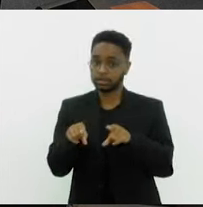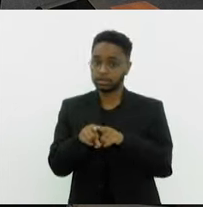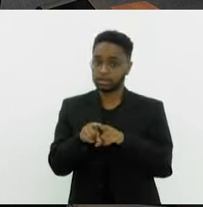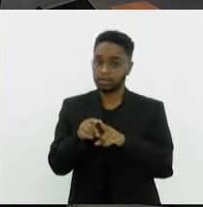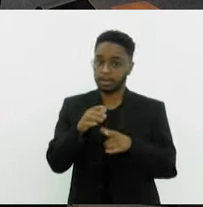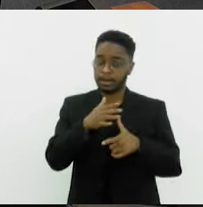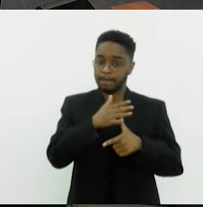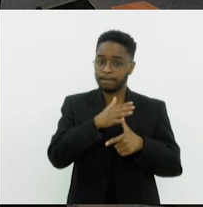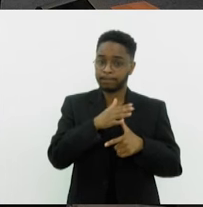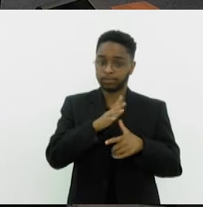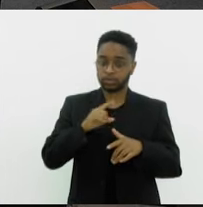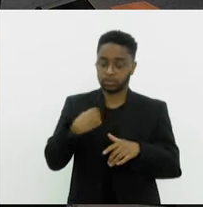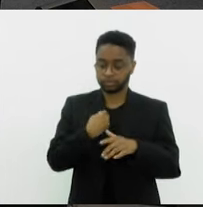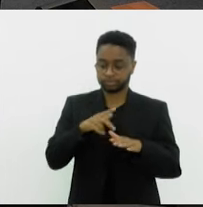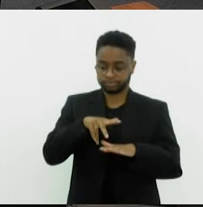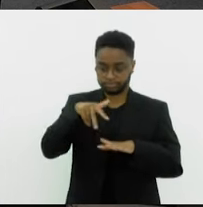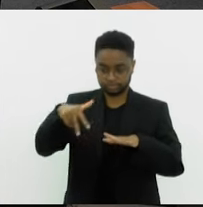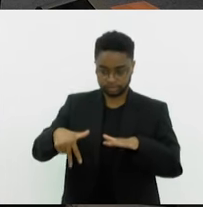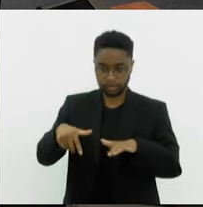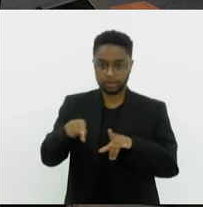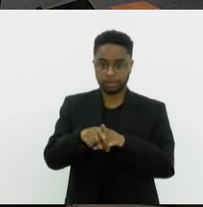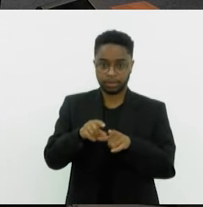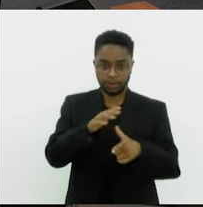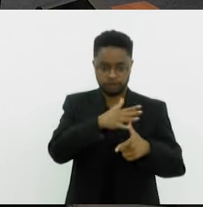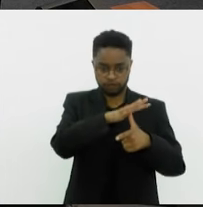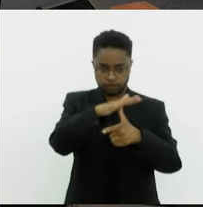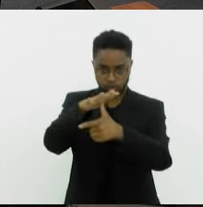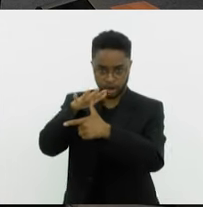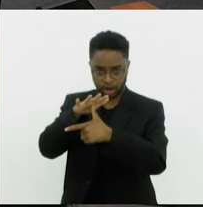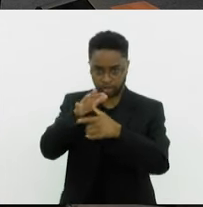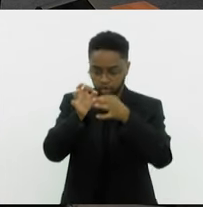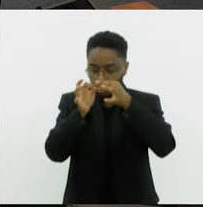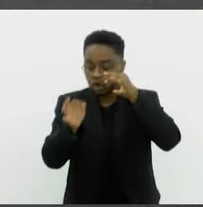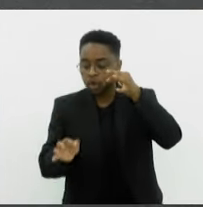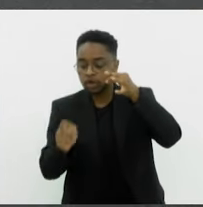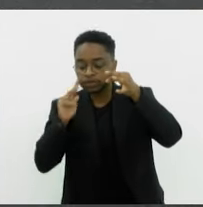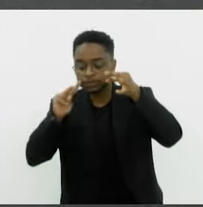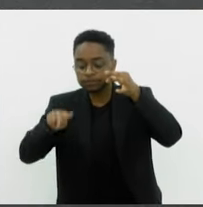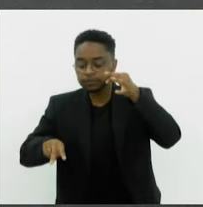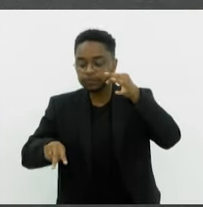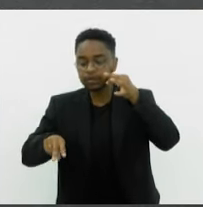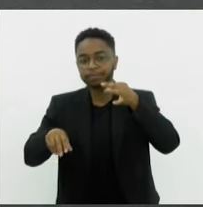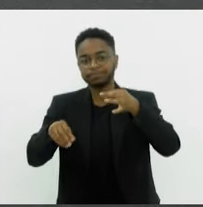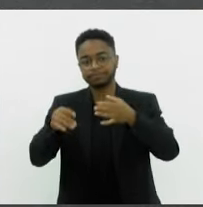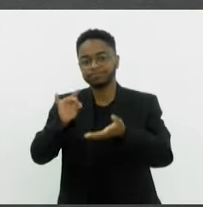voando sobre a região, o impacto ambiental realizado.